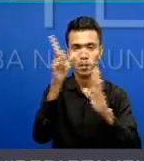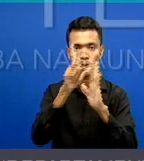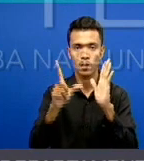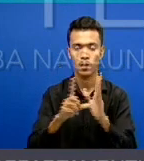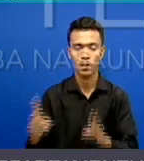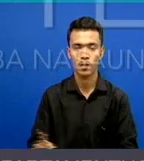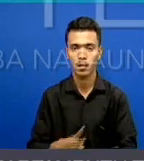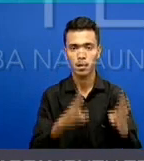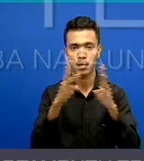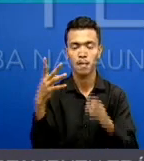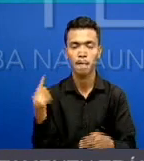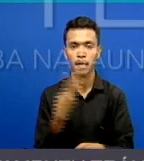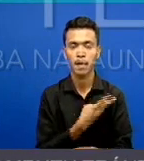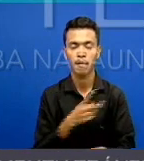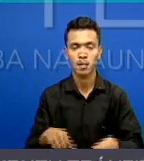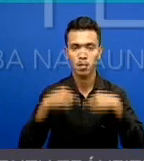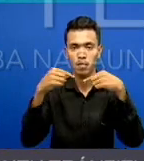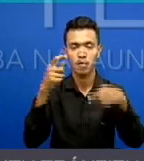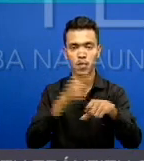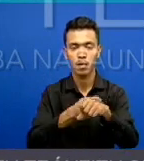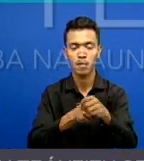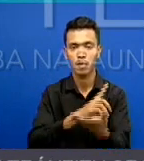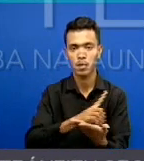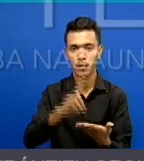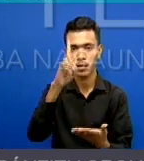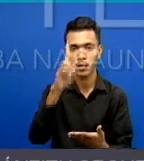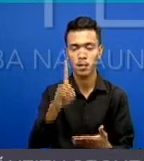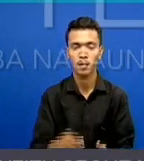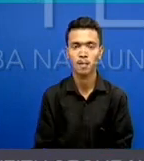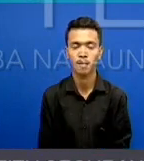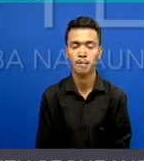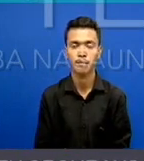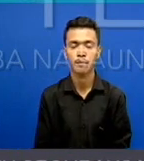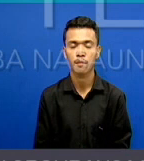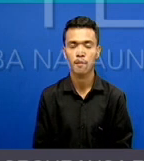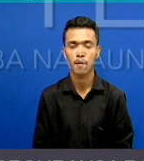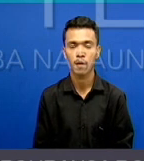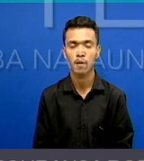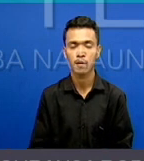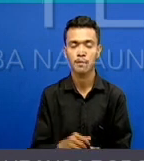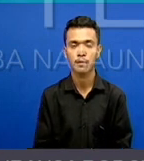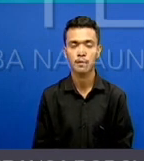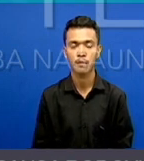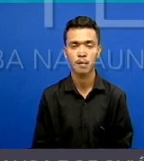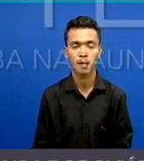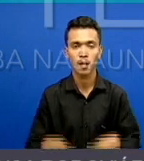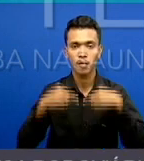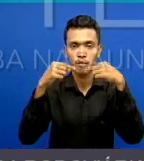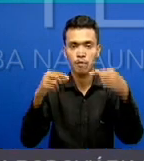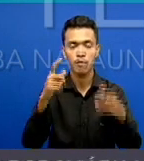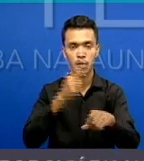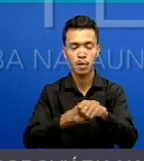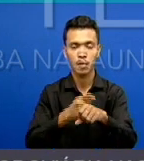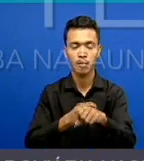estrada. Ami se for tempo durante a semana ida. Eu repete, durante aviso, né, ami for tempo,